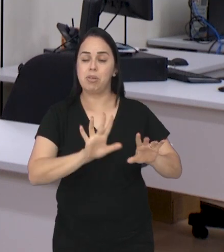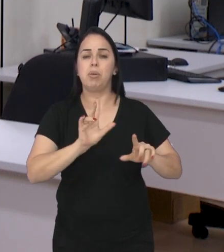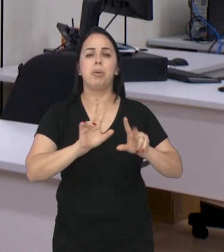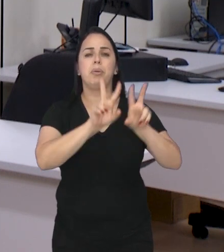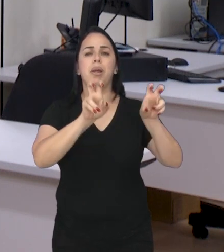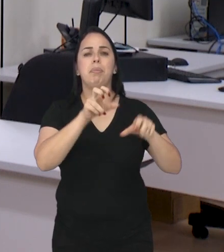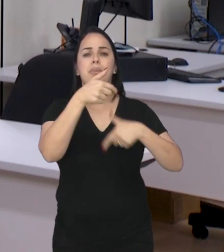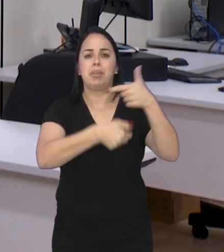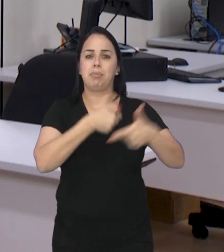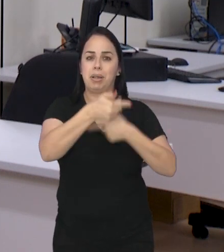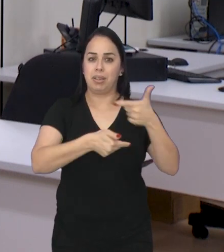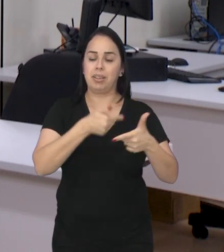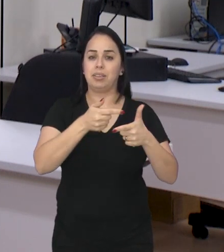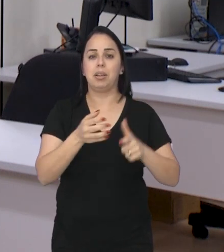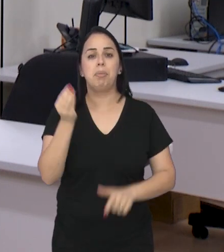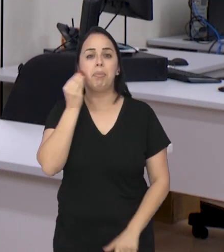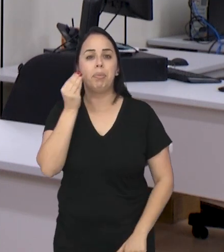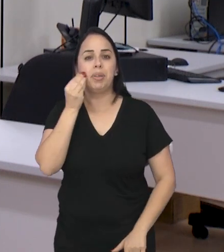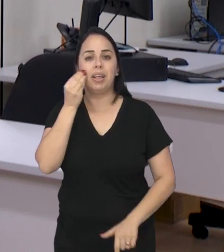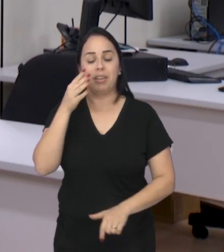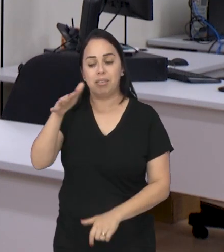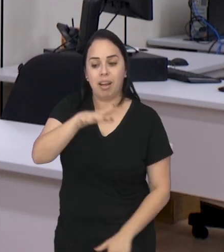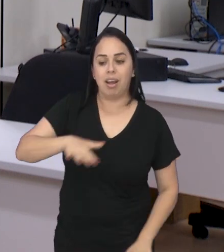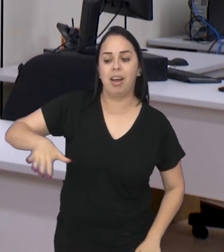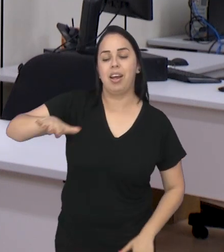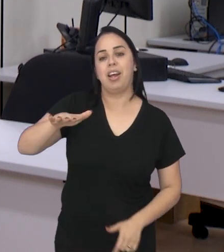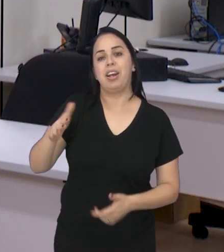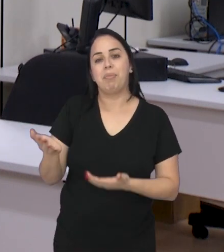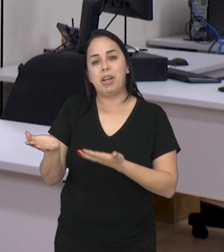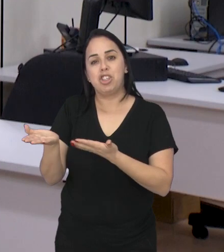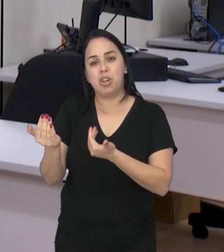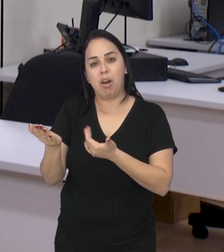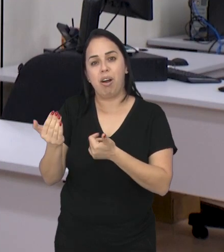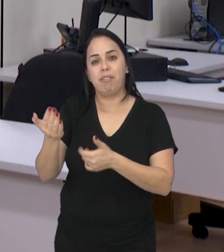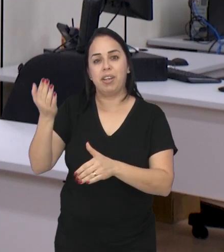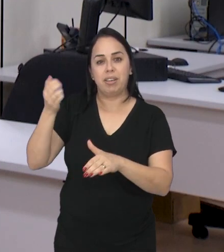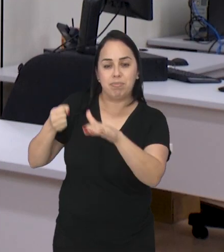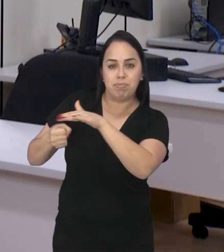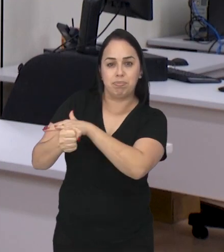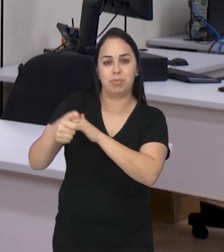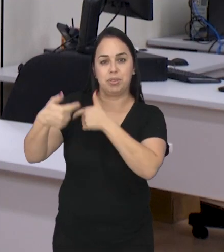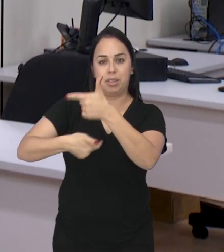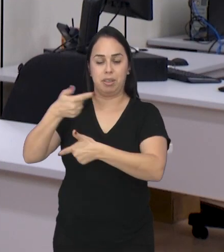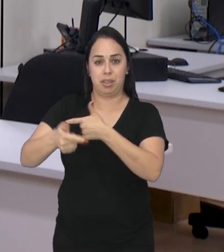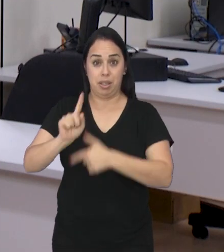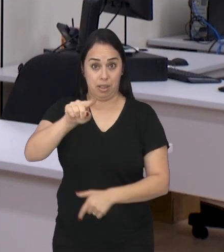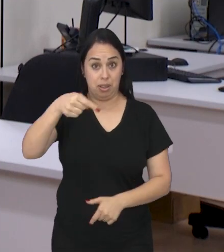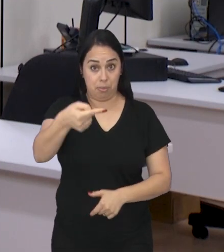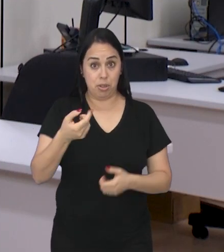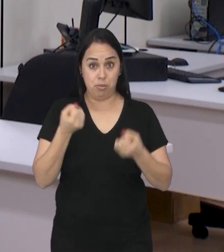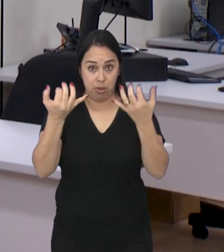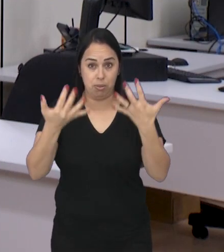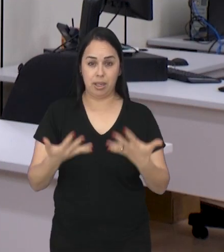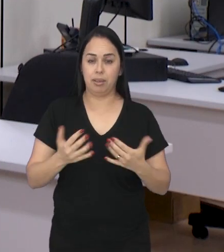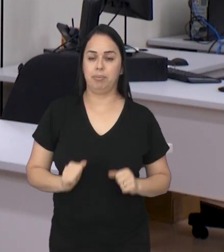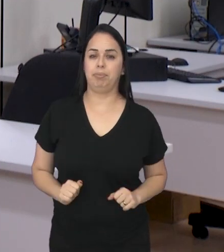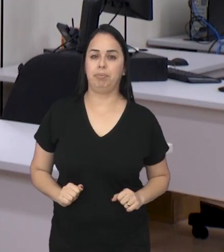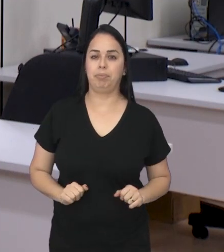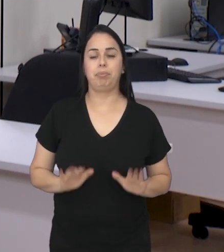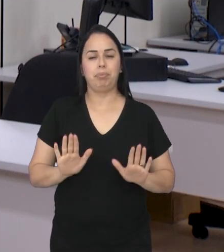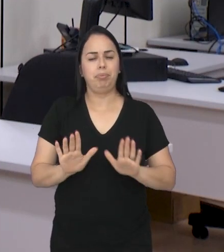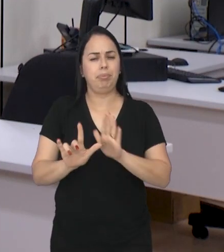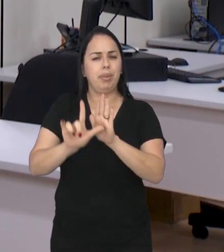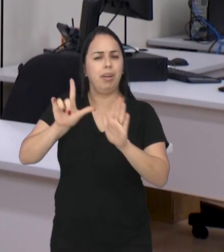desta vez destaque para oportunidades voltadas para jovens no mercado de trabalho daqui a pouco eu te conto tudo